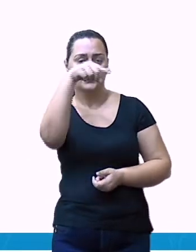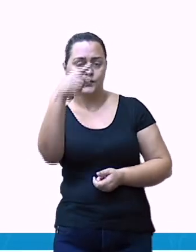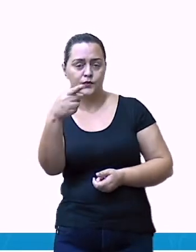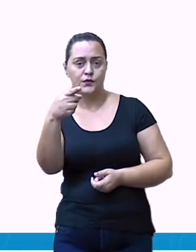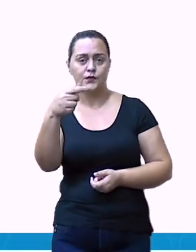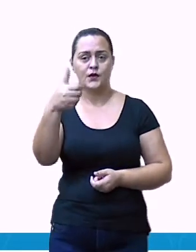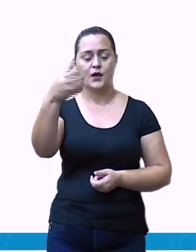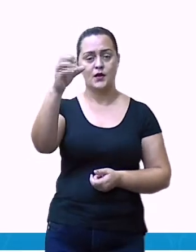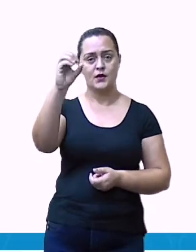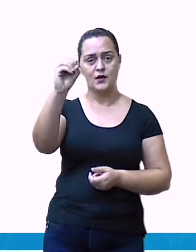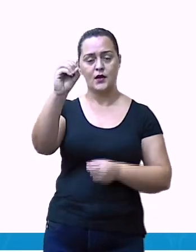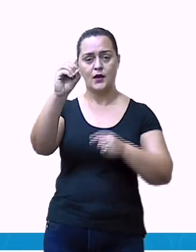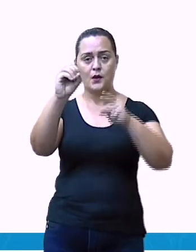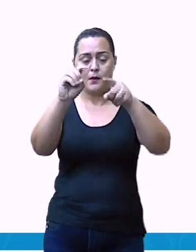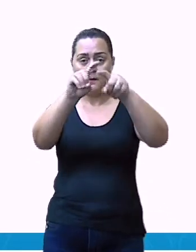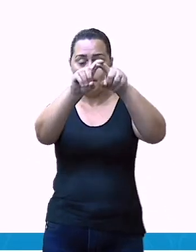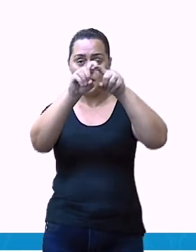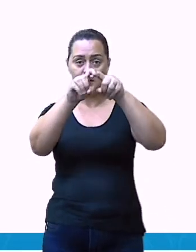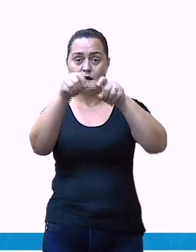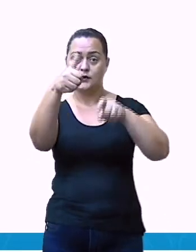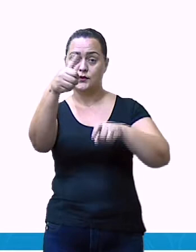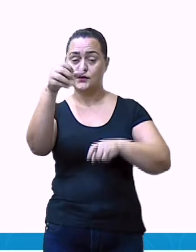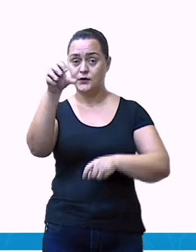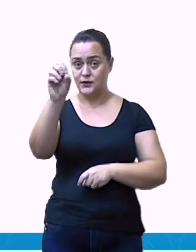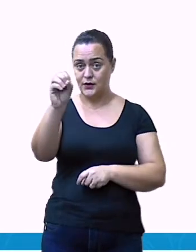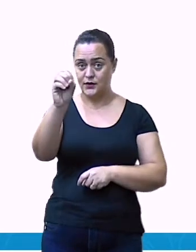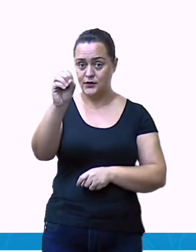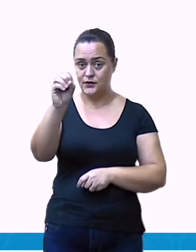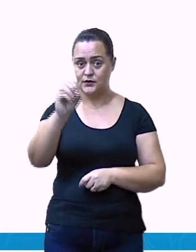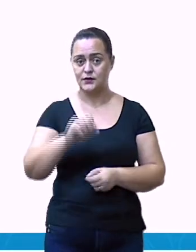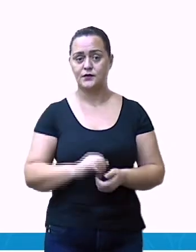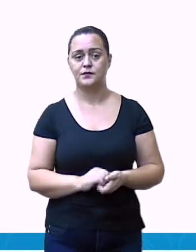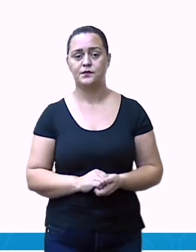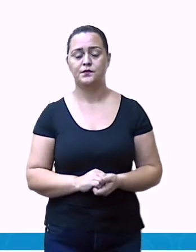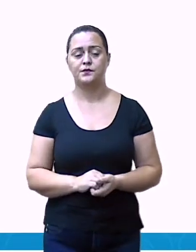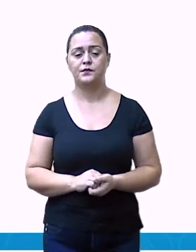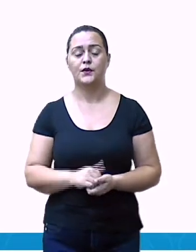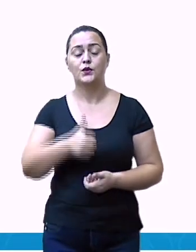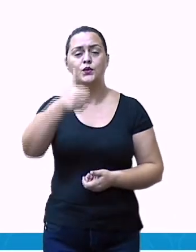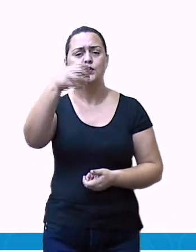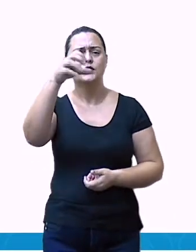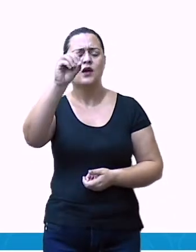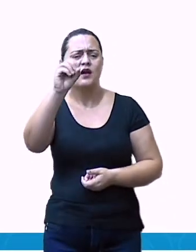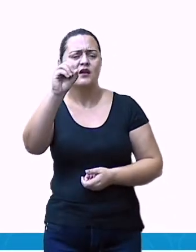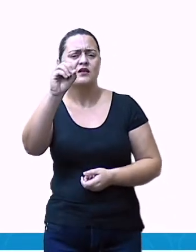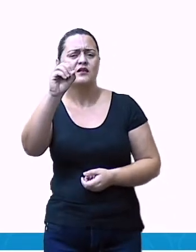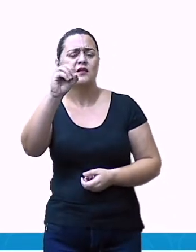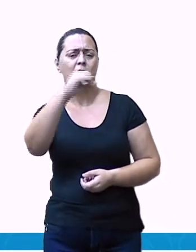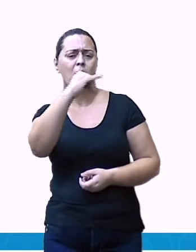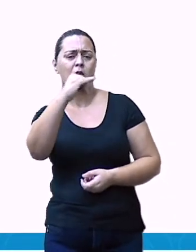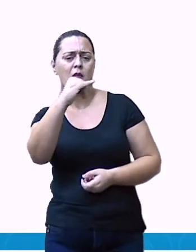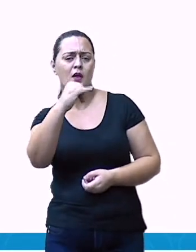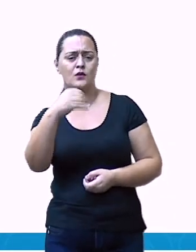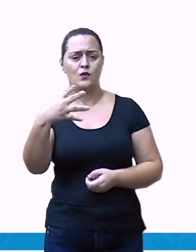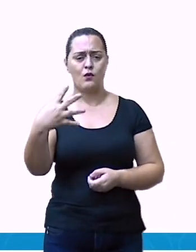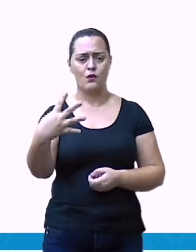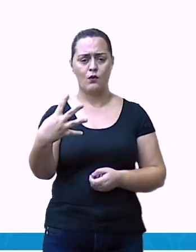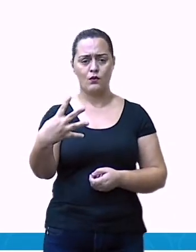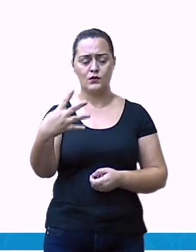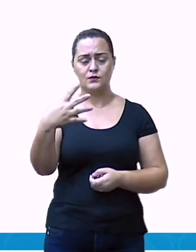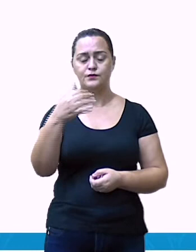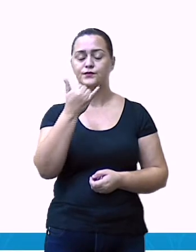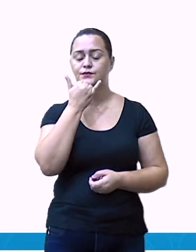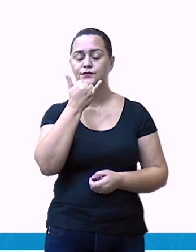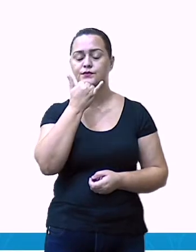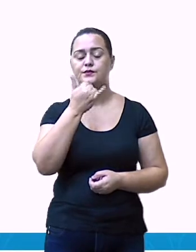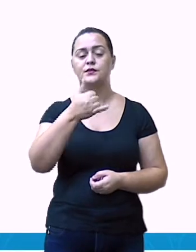3, 6. E aquele 1 ali que eu peguei emprestado, ele já vale 0, ele não tem